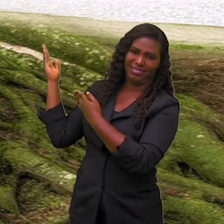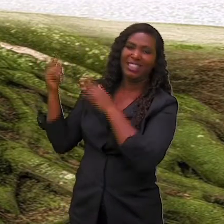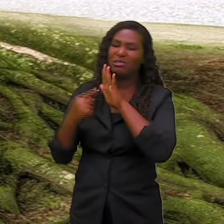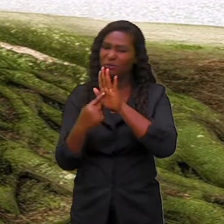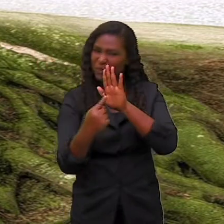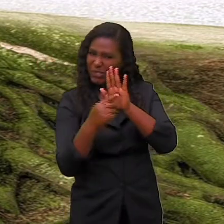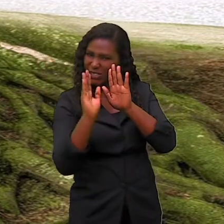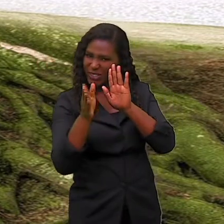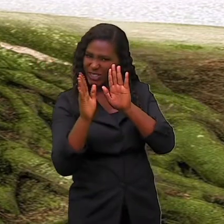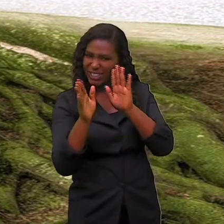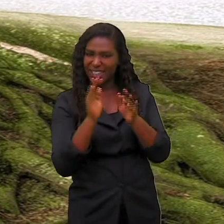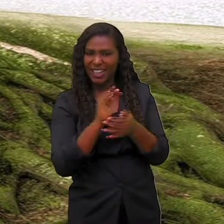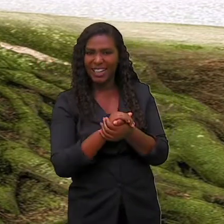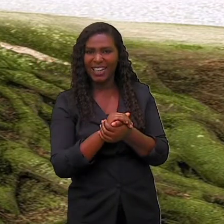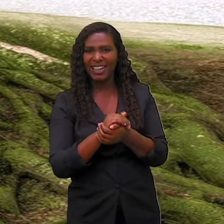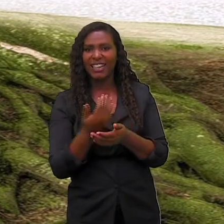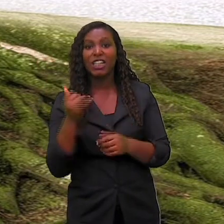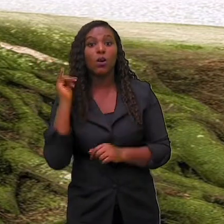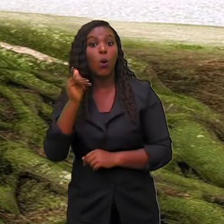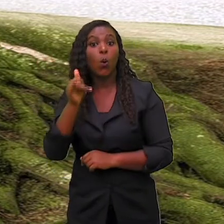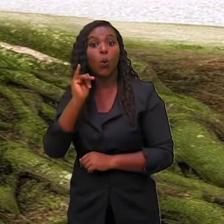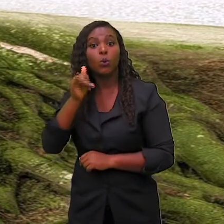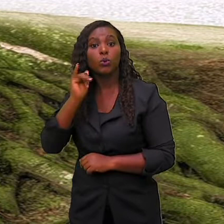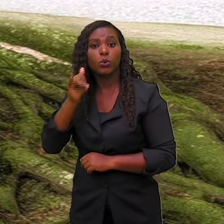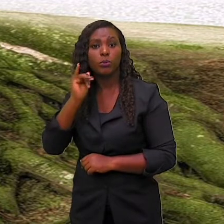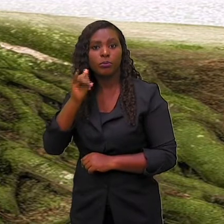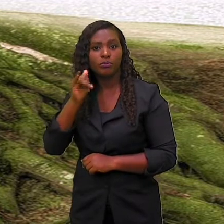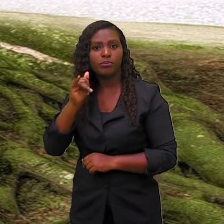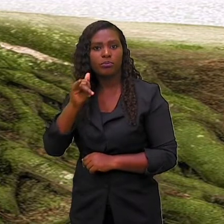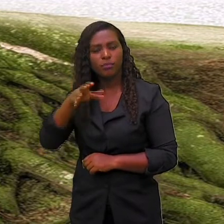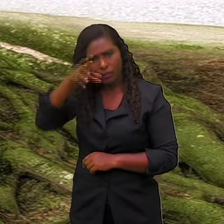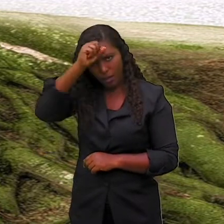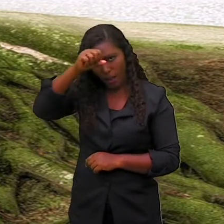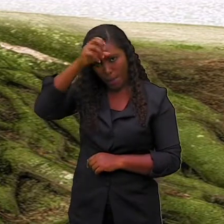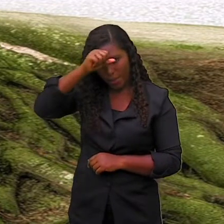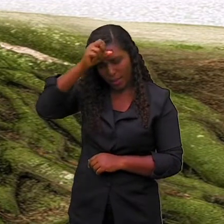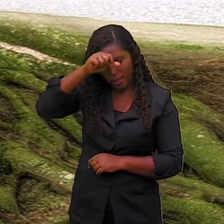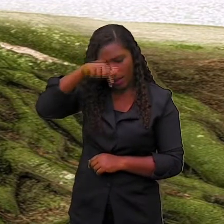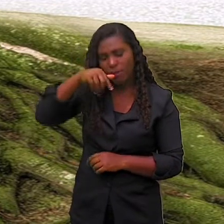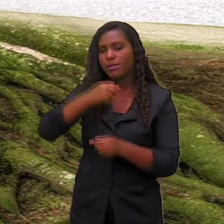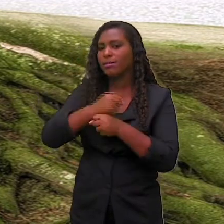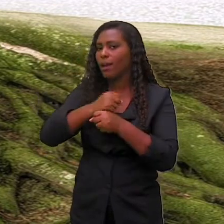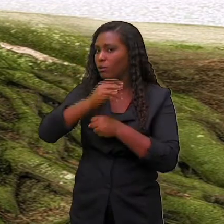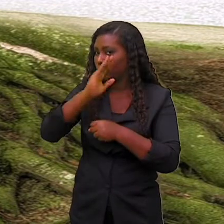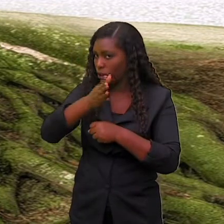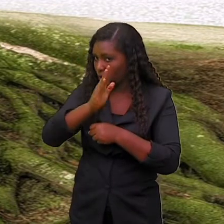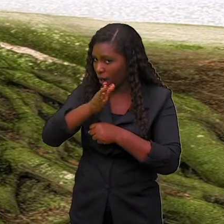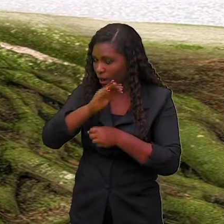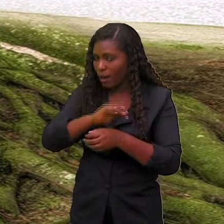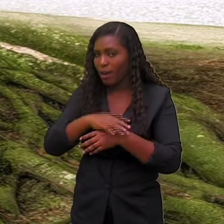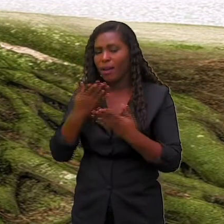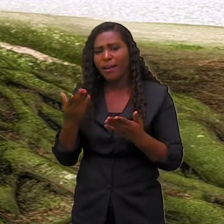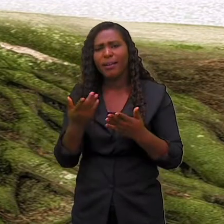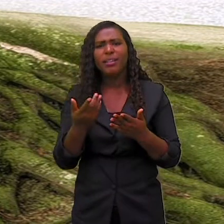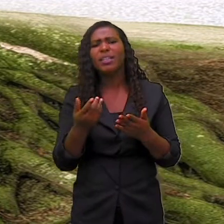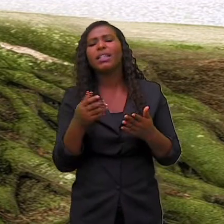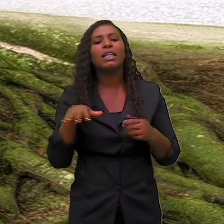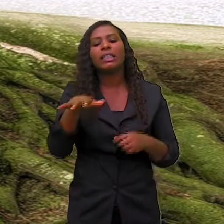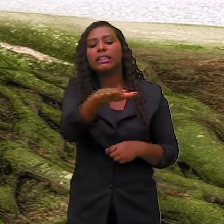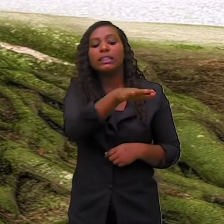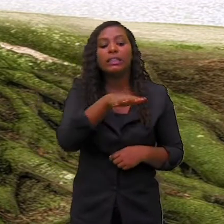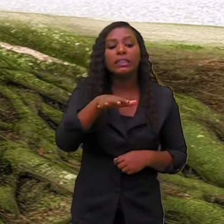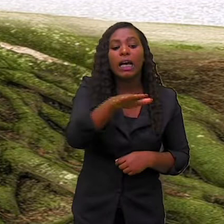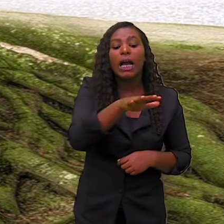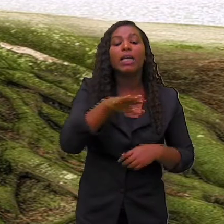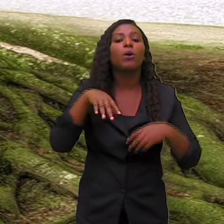Então, nós temos o gênero textual conto, que nós já até aprendemos esse ano, que faz parte de qual domínio discursivo?